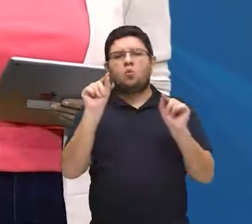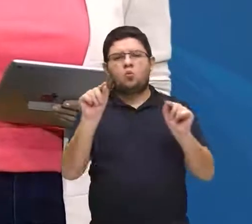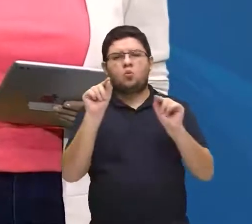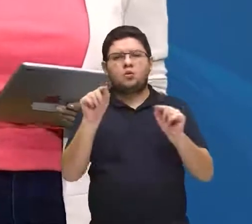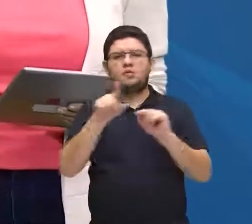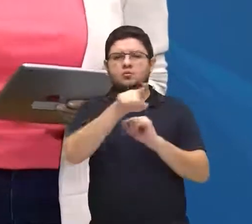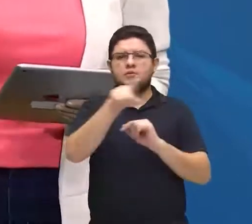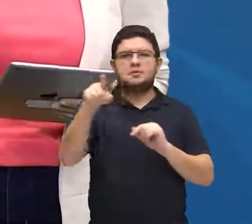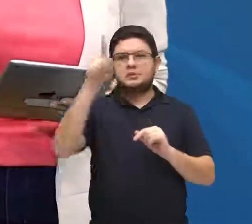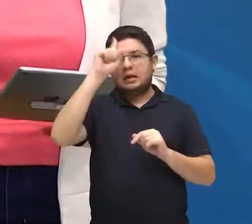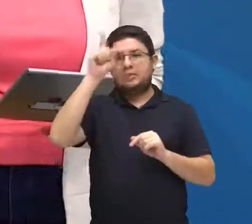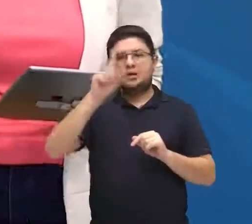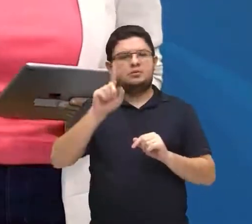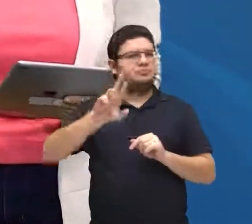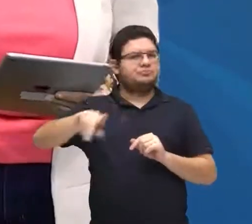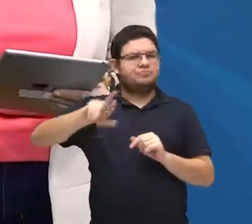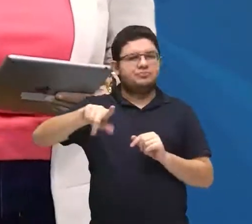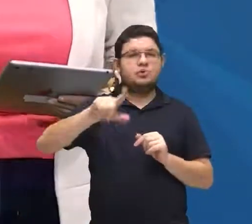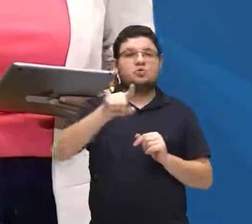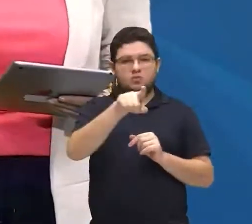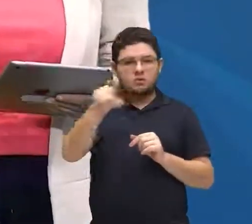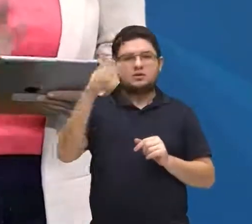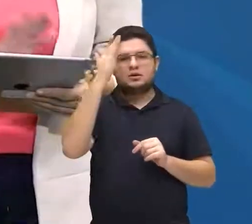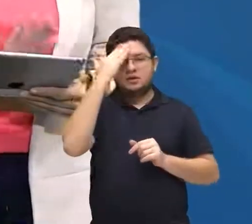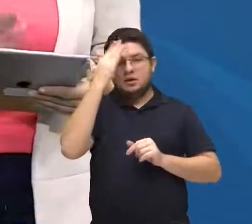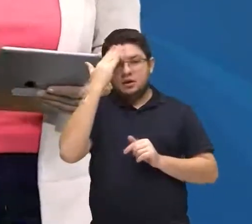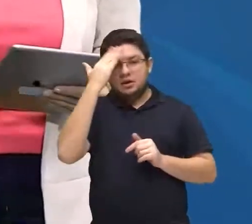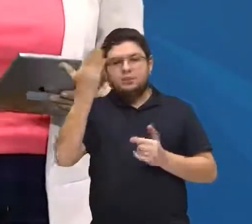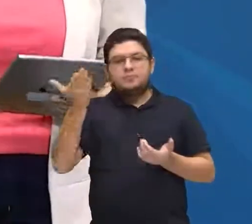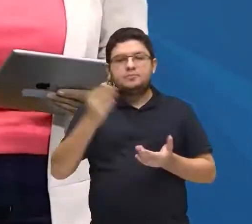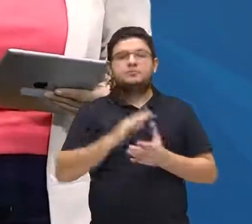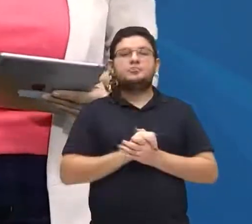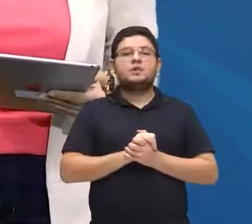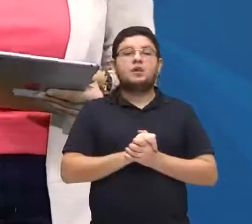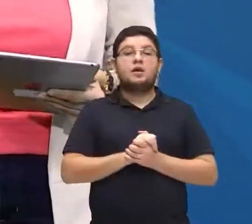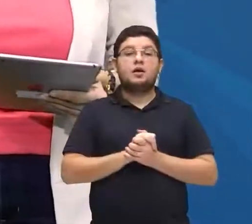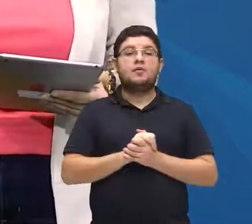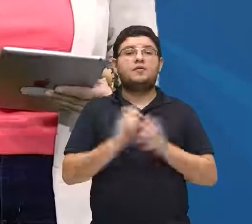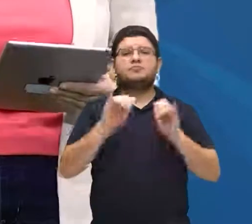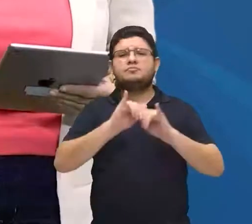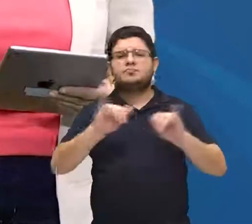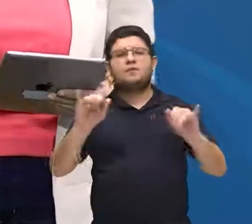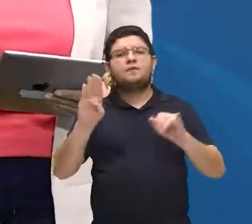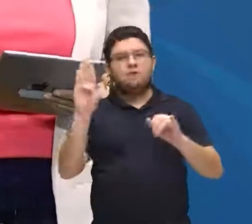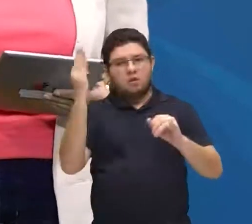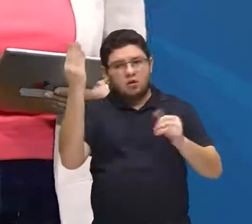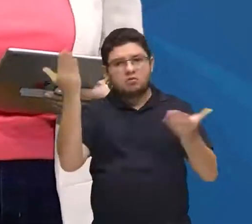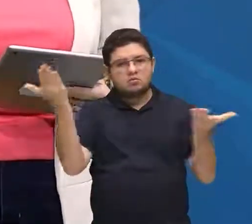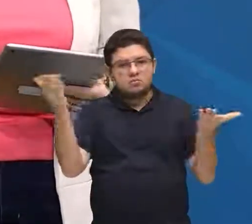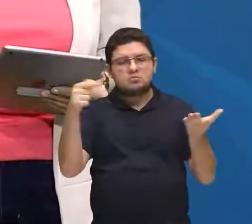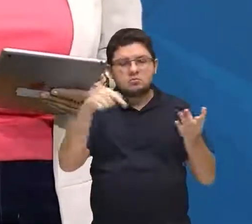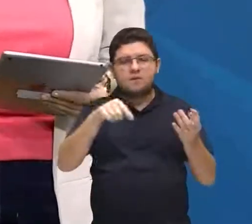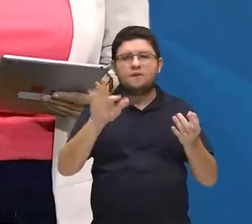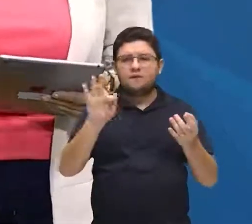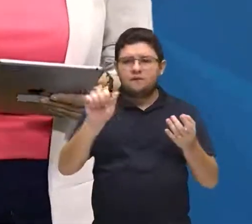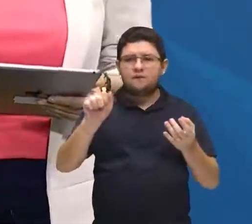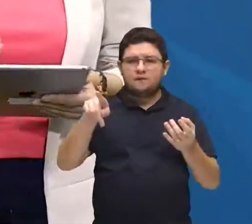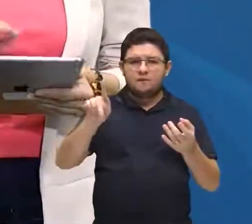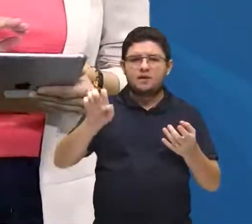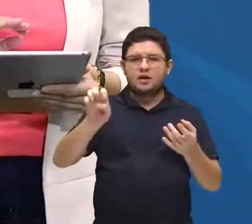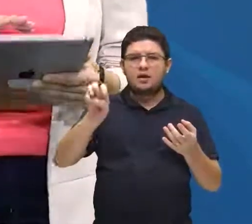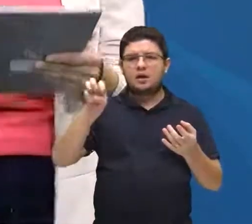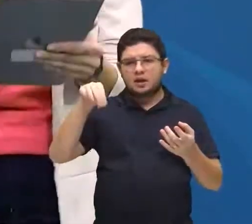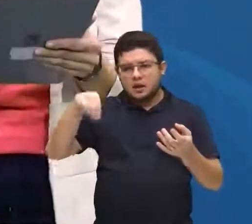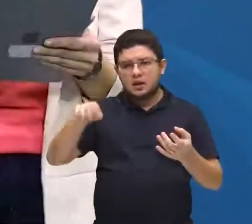desconhecido para vocês, está relacionado realmente a notícias falsas, né, informações falsas,